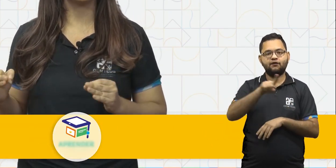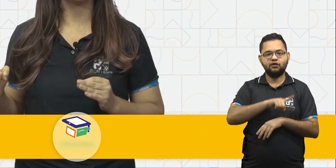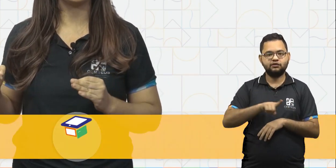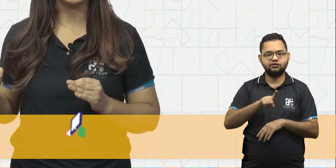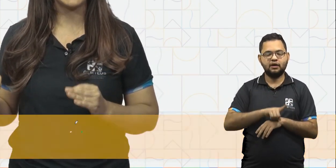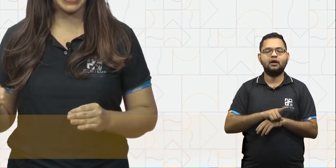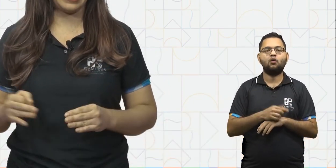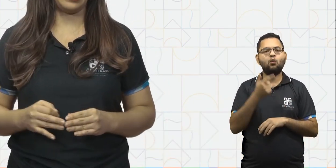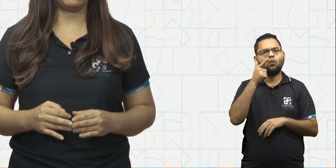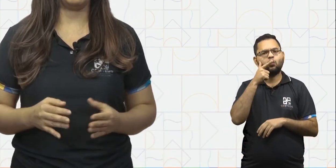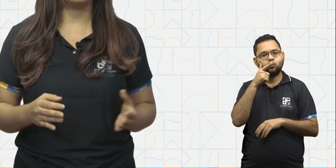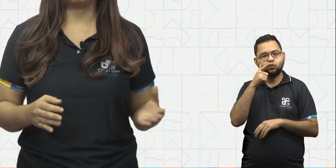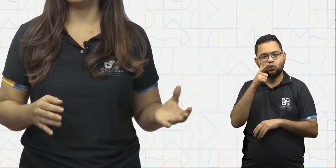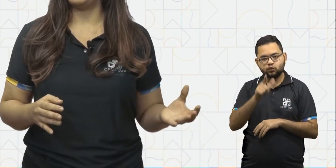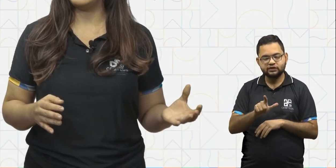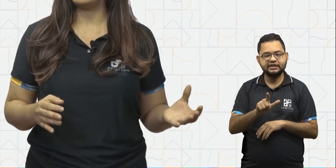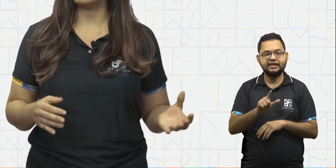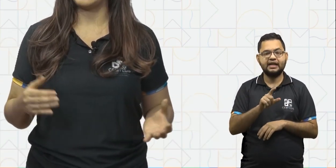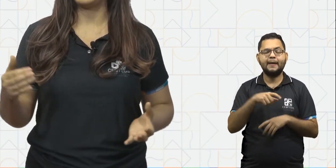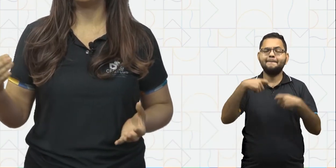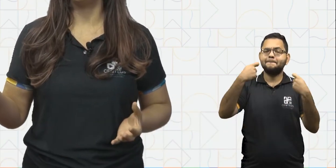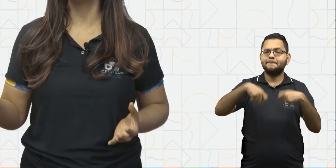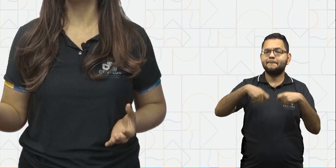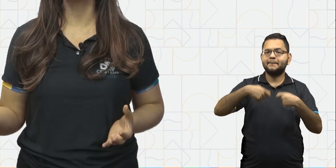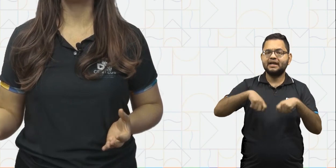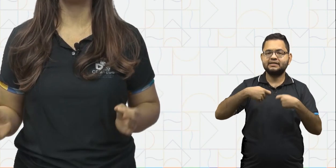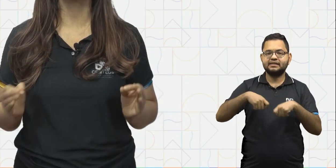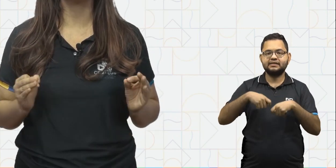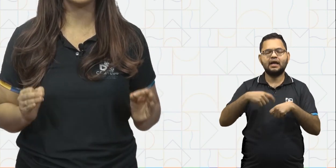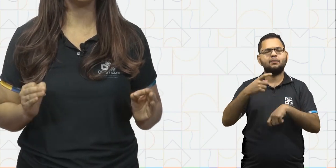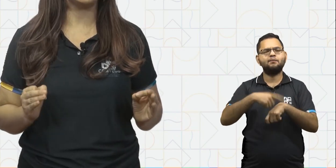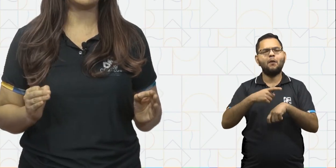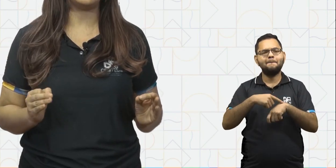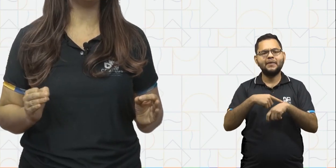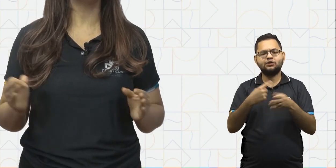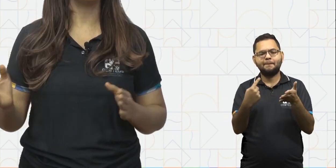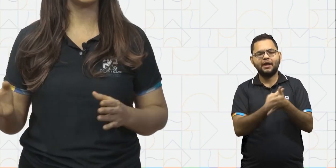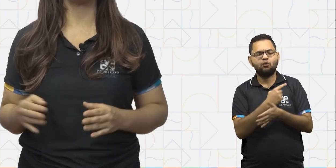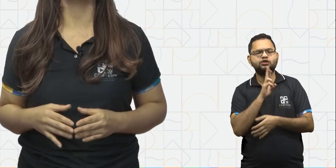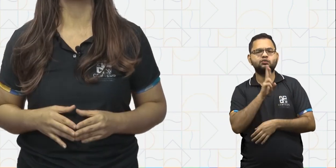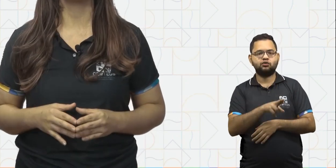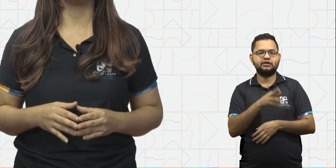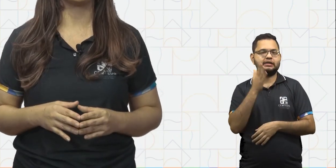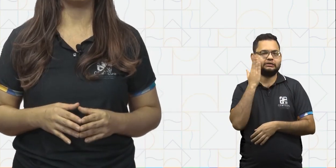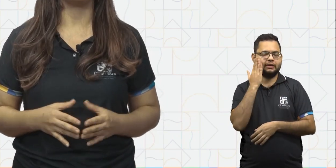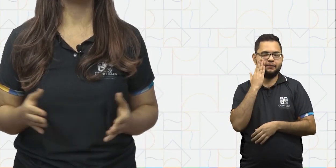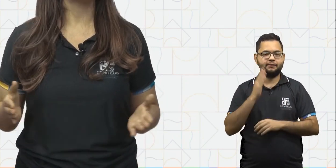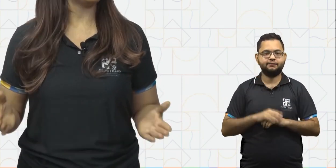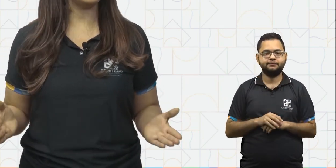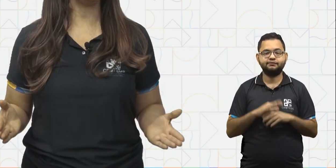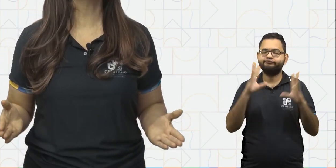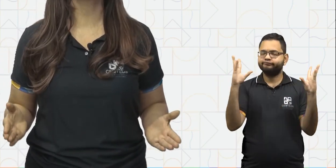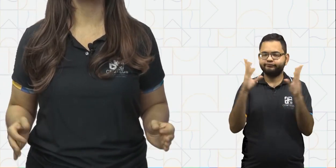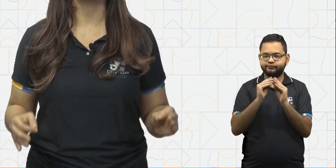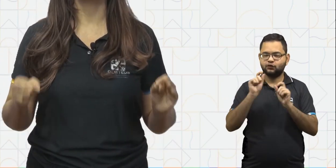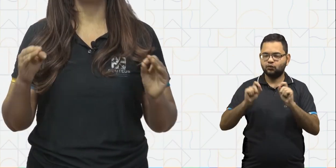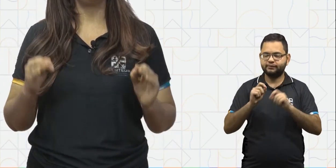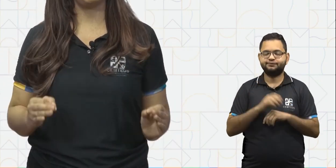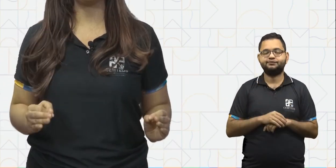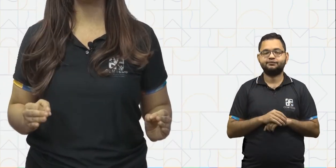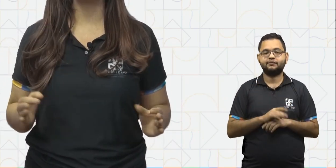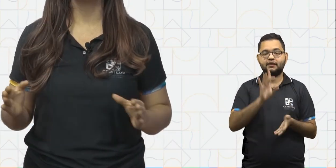você tenha êxito quando precisar ou quando for questionado sobre este assunto. Em